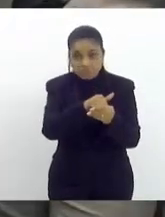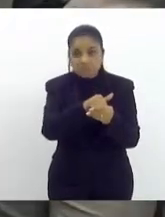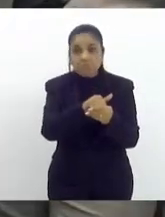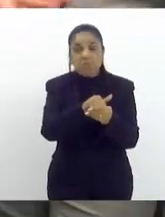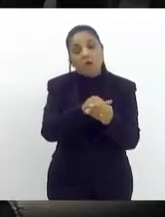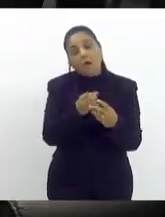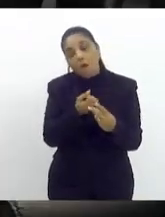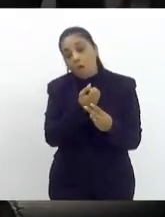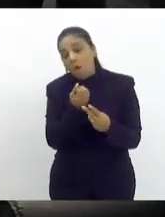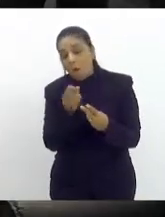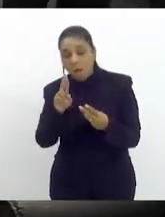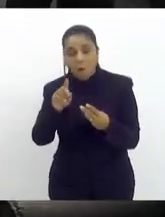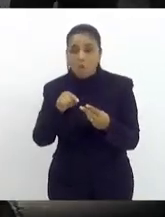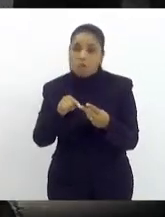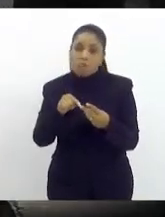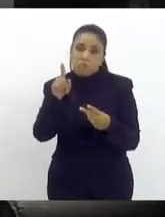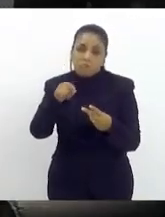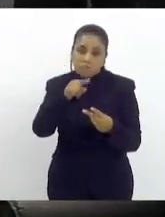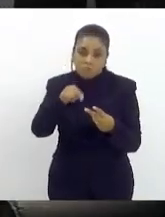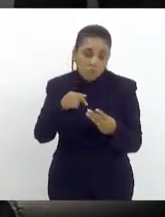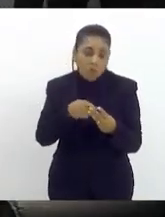voto. Problema, vai falar o nome do candidato.